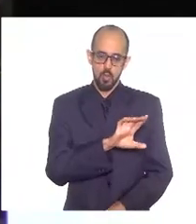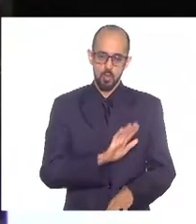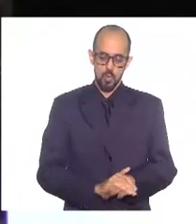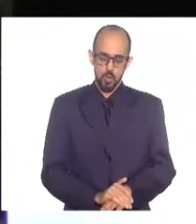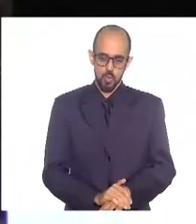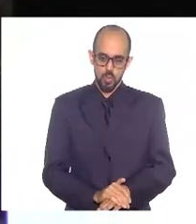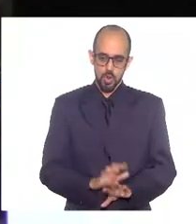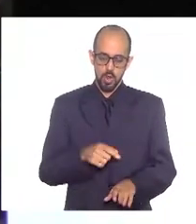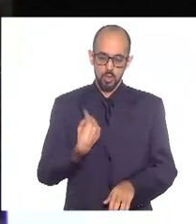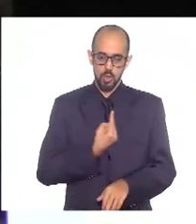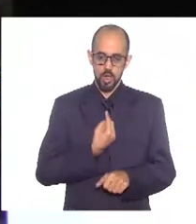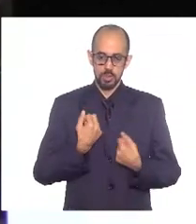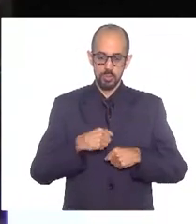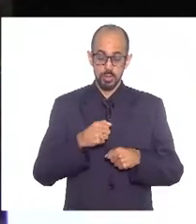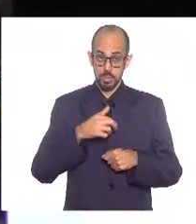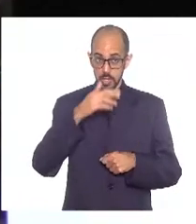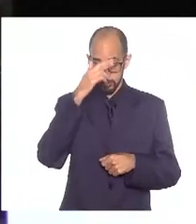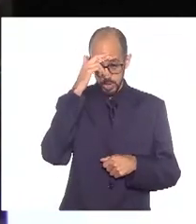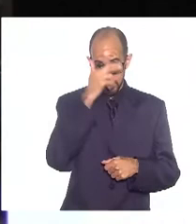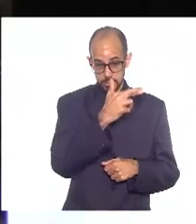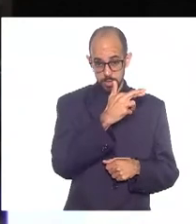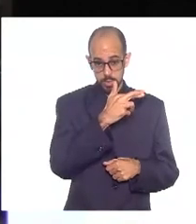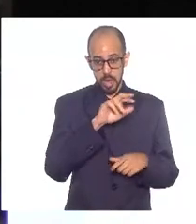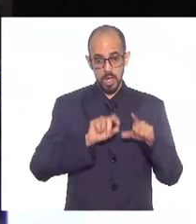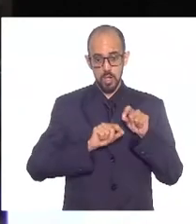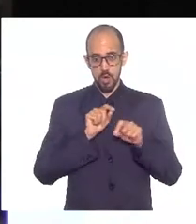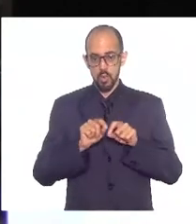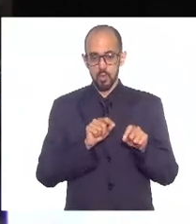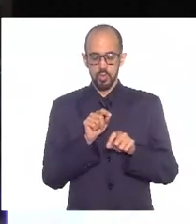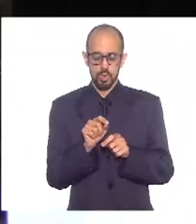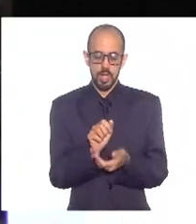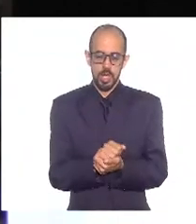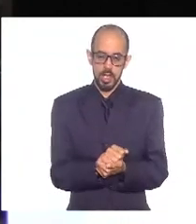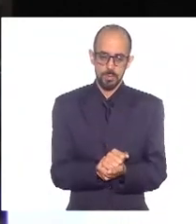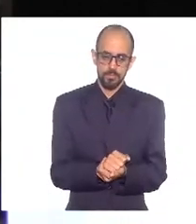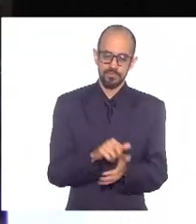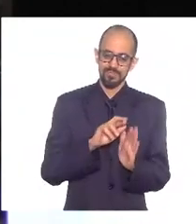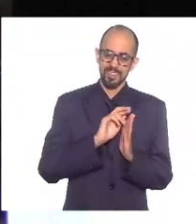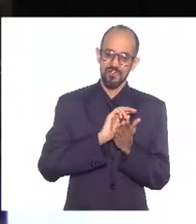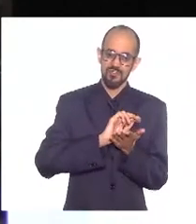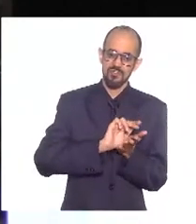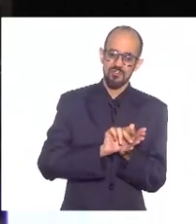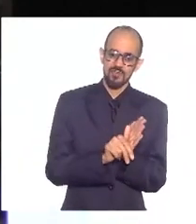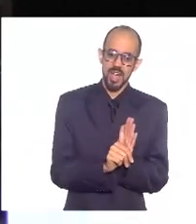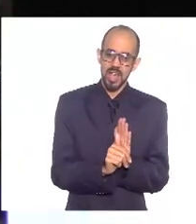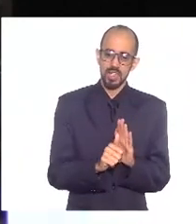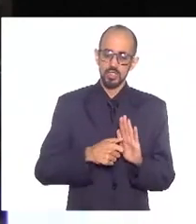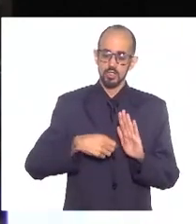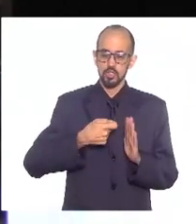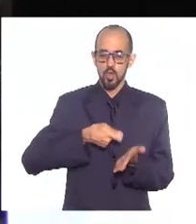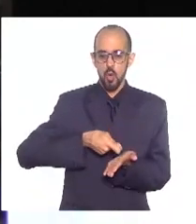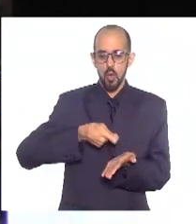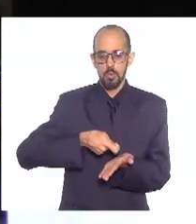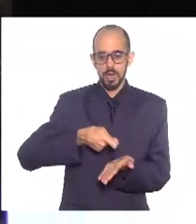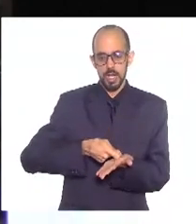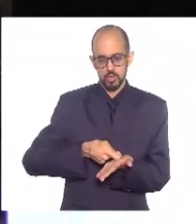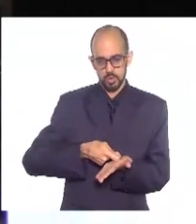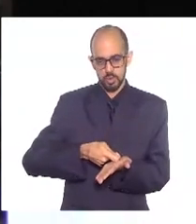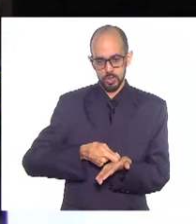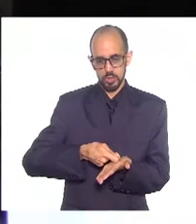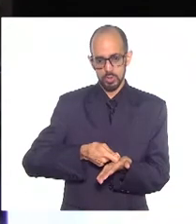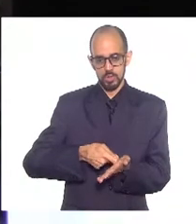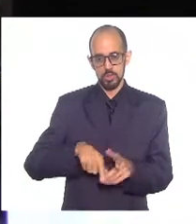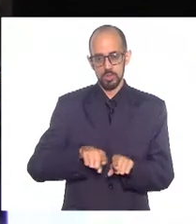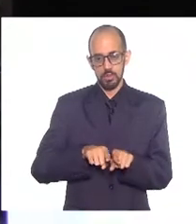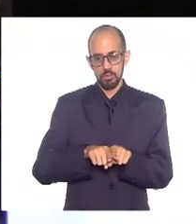cumprir, deputado Valdeck, uma série de obrigações, dentre elas,